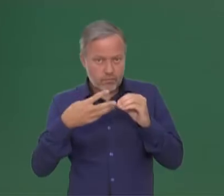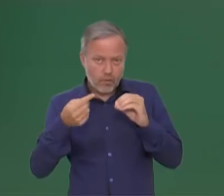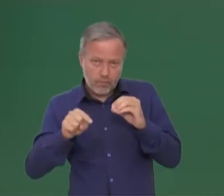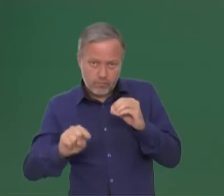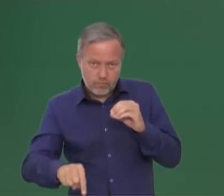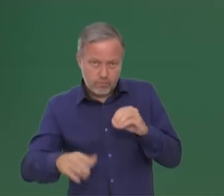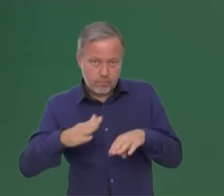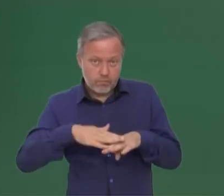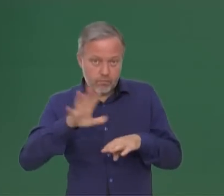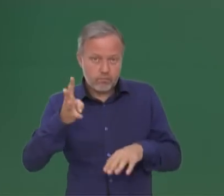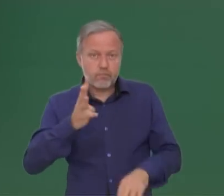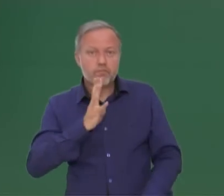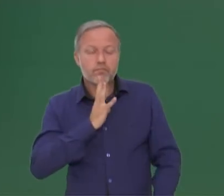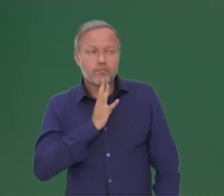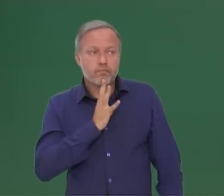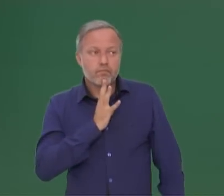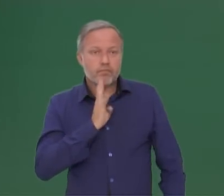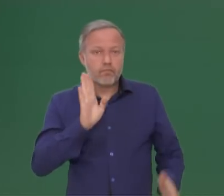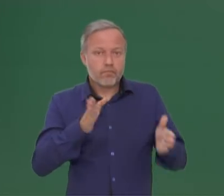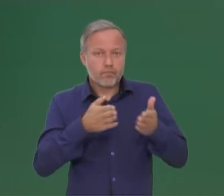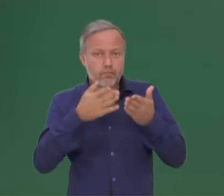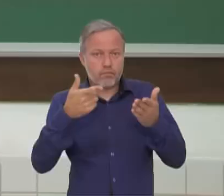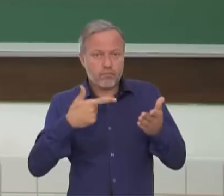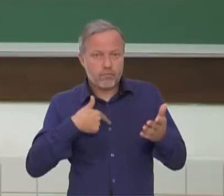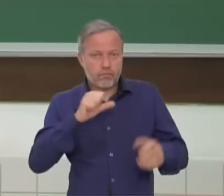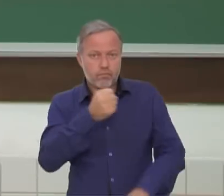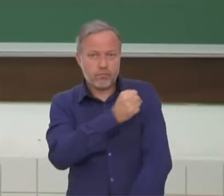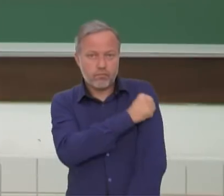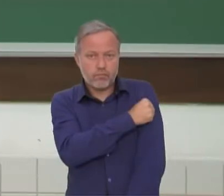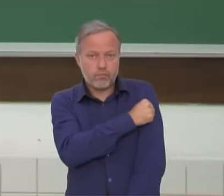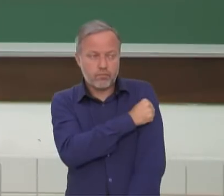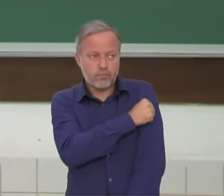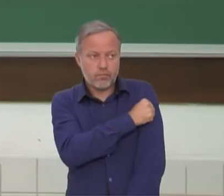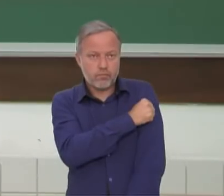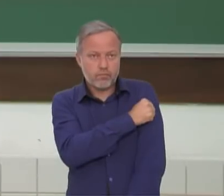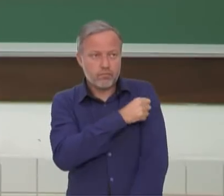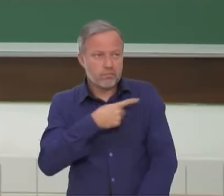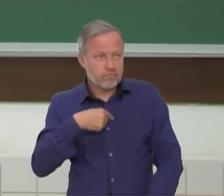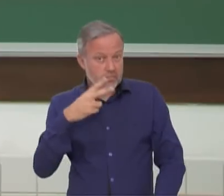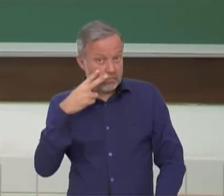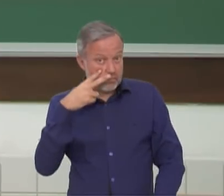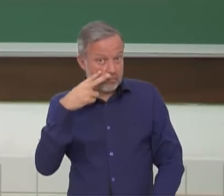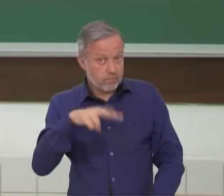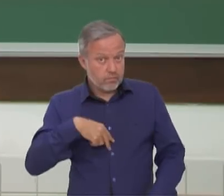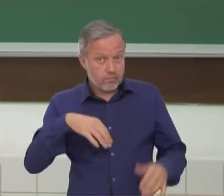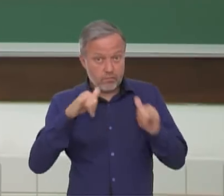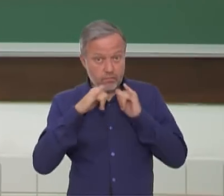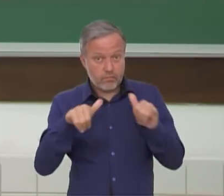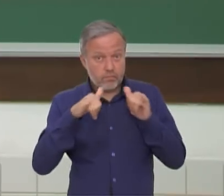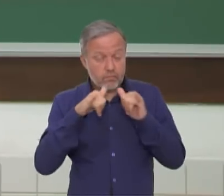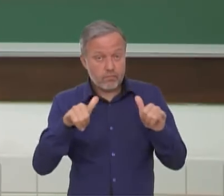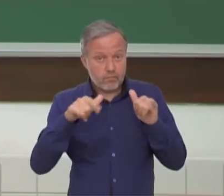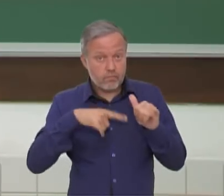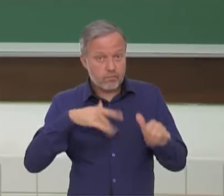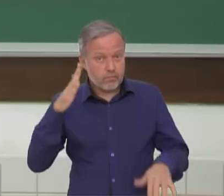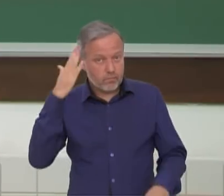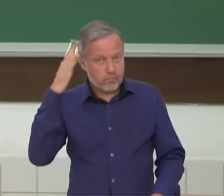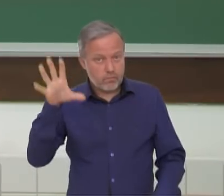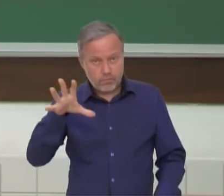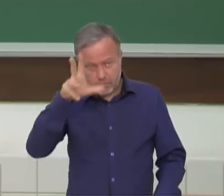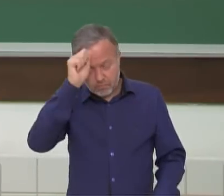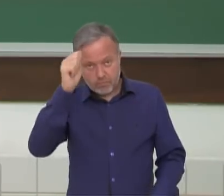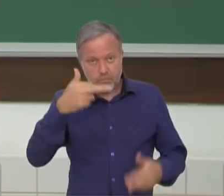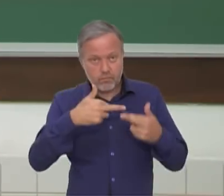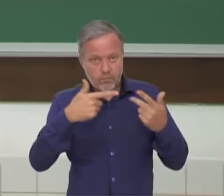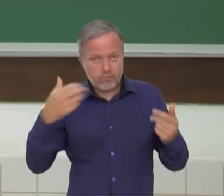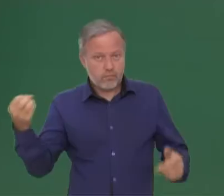esse conhecimento. E quando você for lá para o 8º ano, nós vamos retomar essas informações de célula e você vai aprender